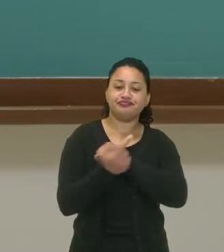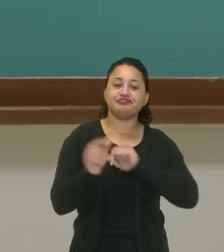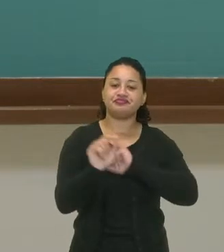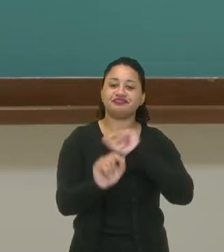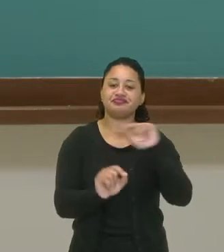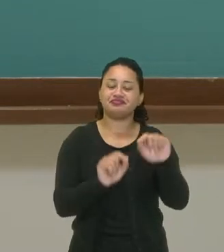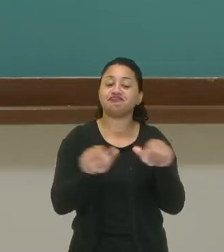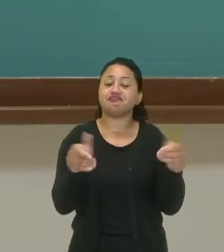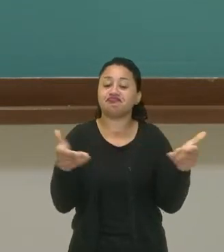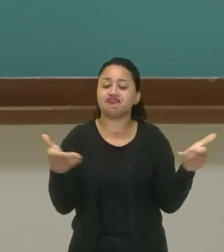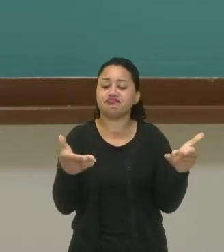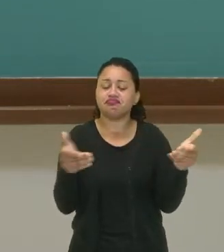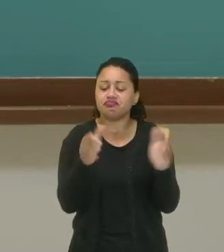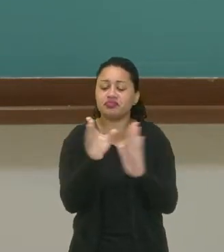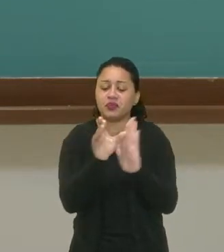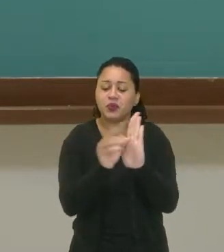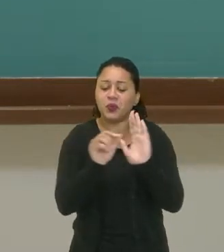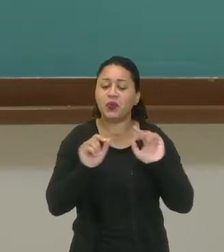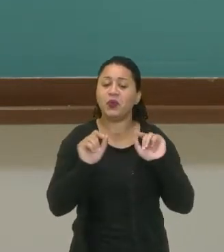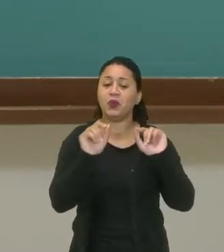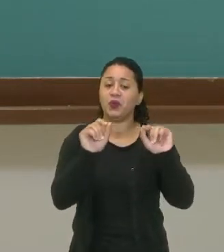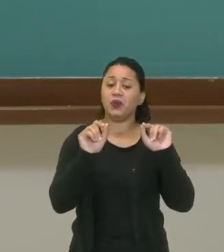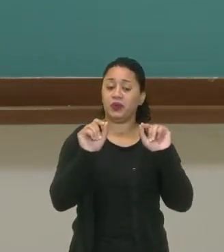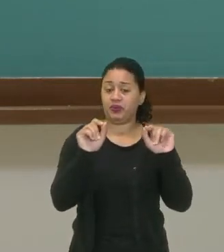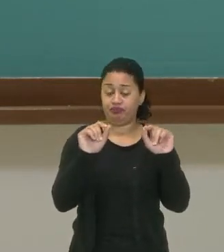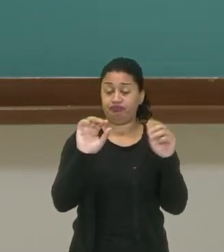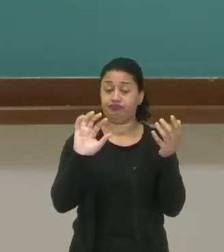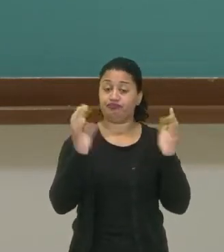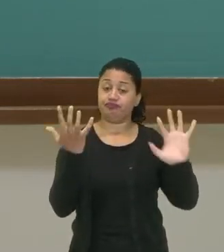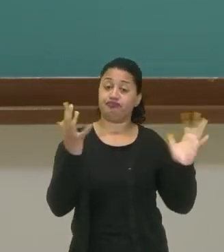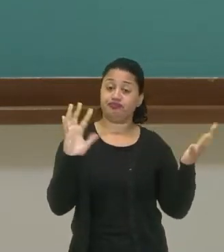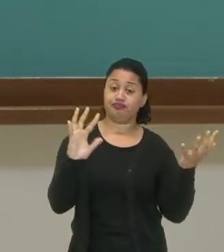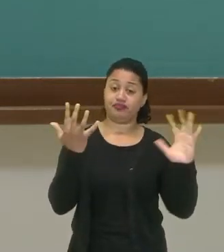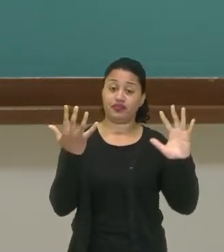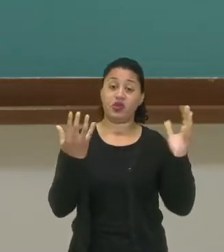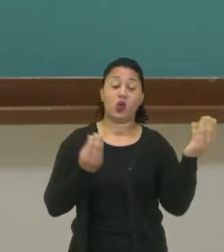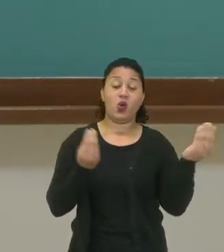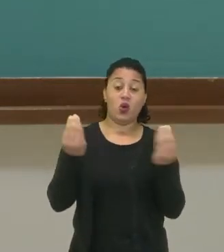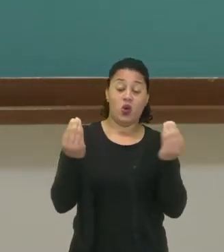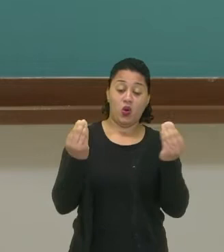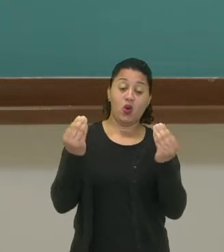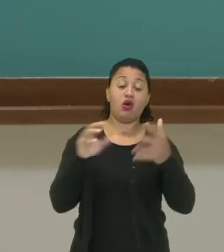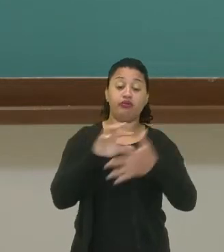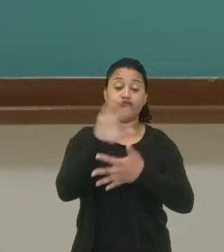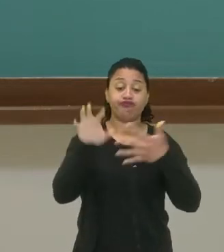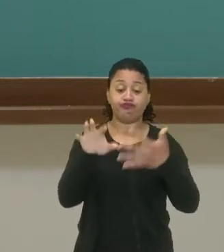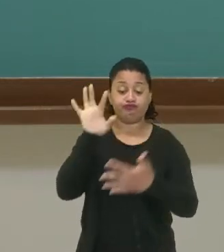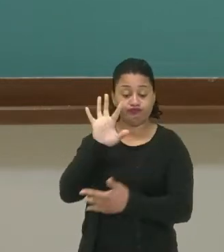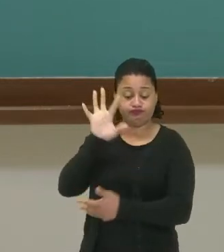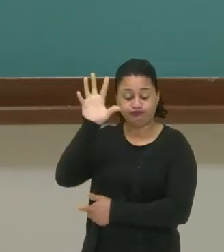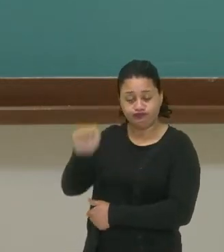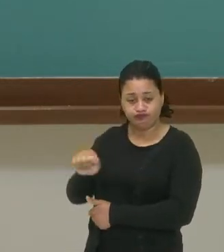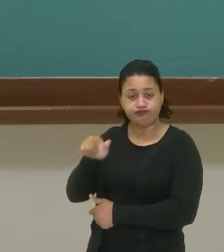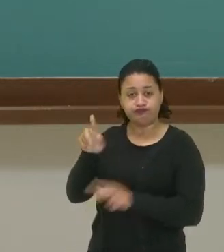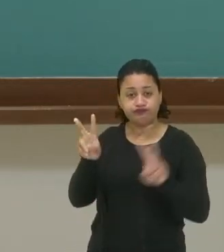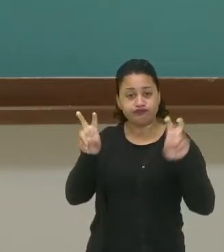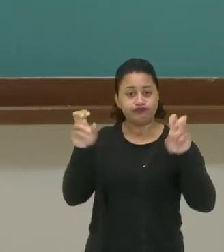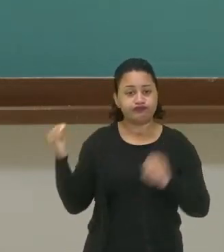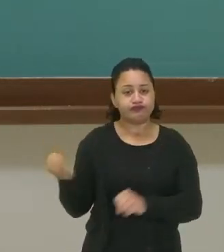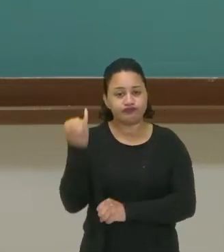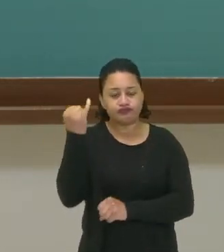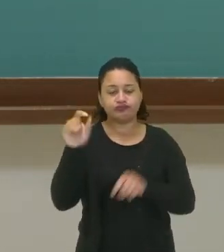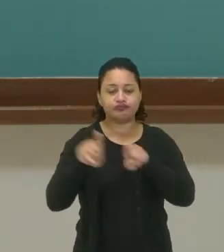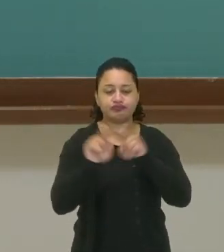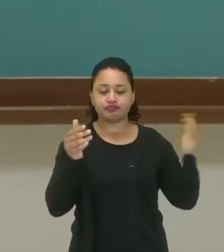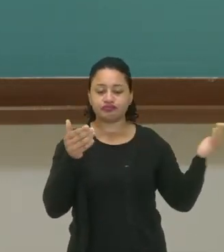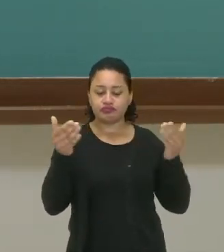nós vamos falar então sobre o quê? Sobre os climas do continente africano, Então, vamos tratar aqui então desse importante tema e comparar, por exemplo,